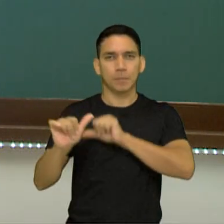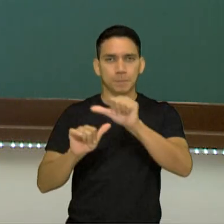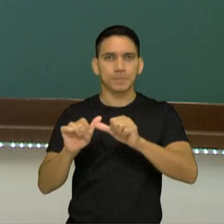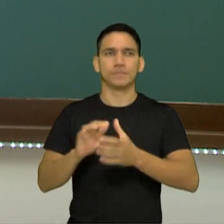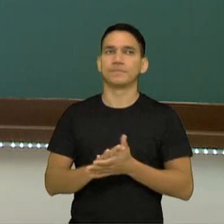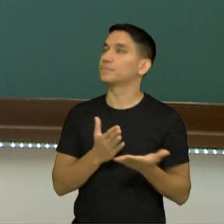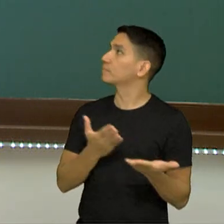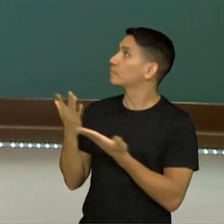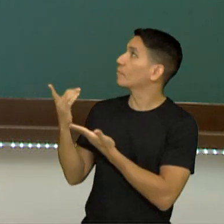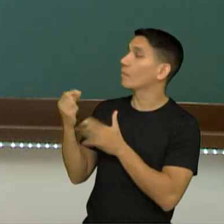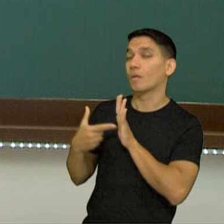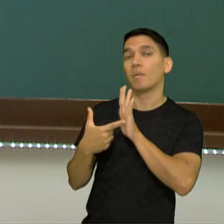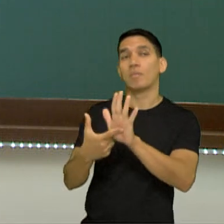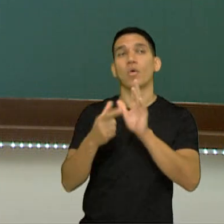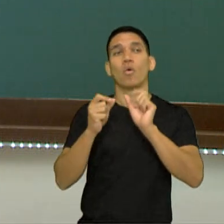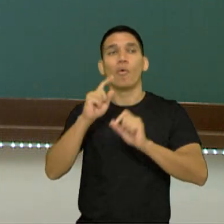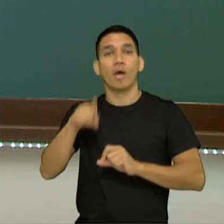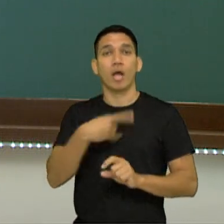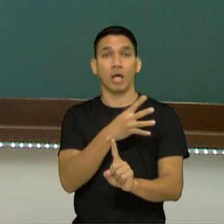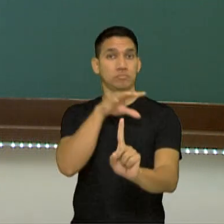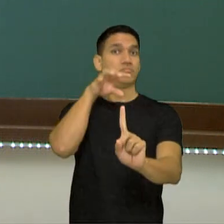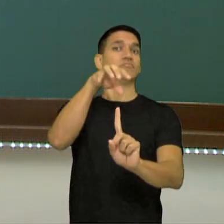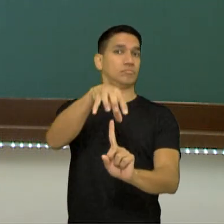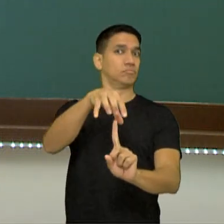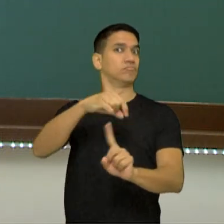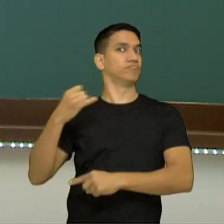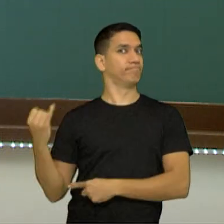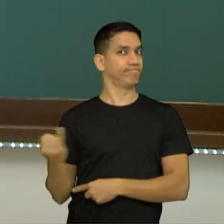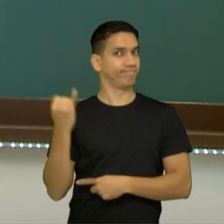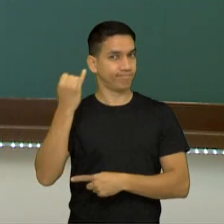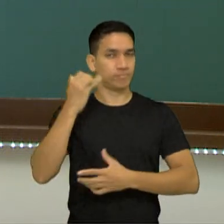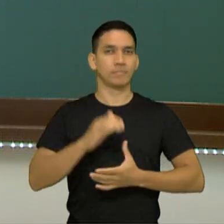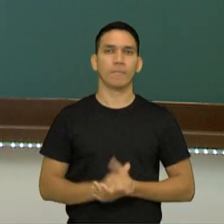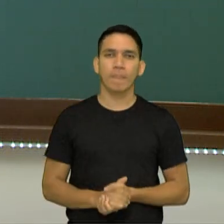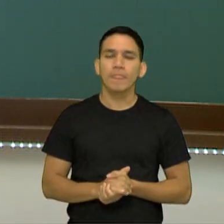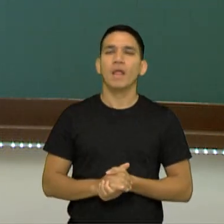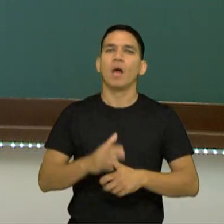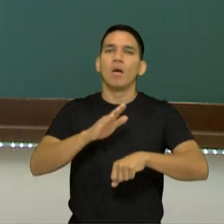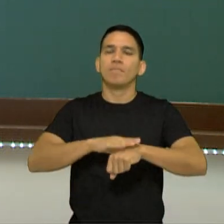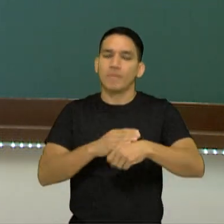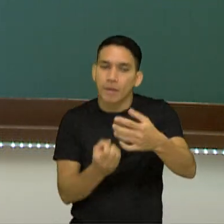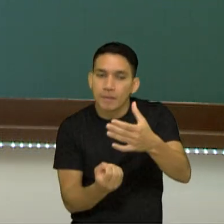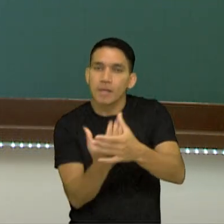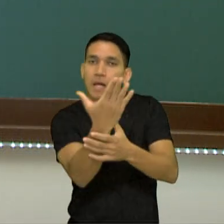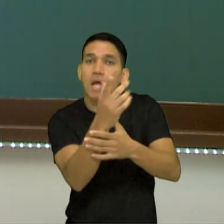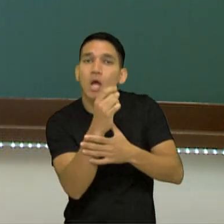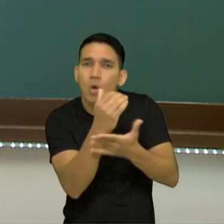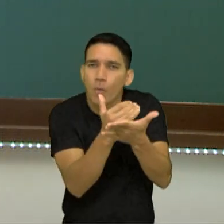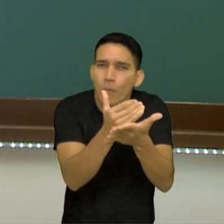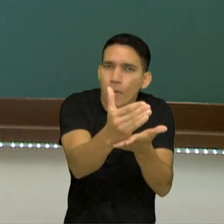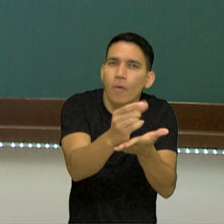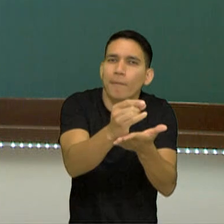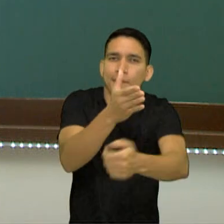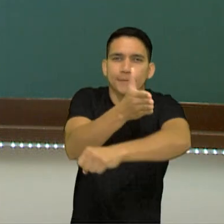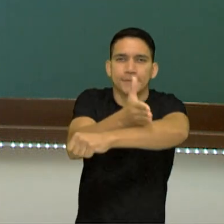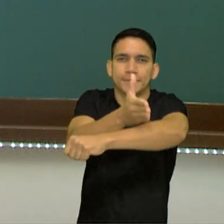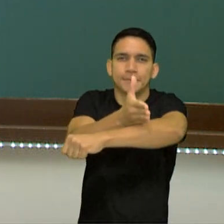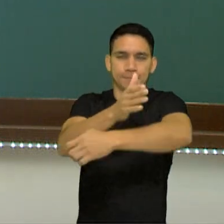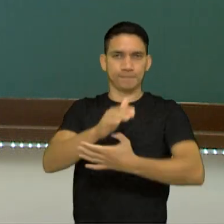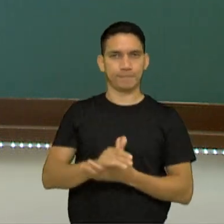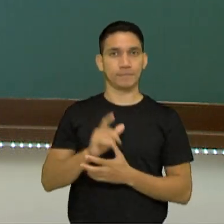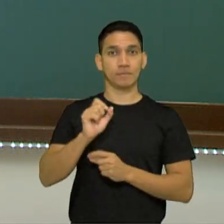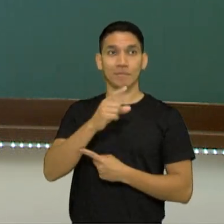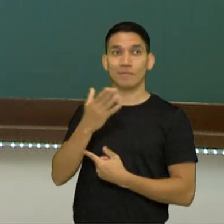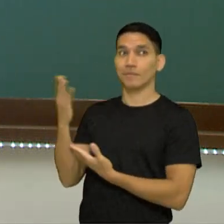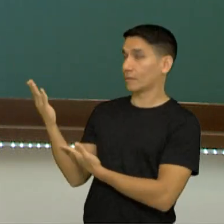Então, aqui a gente tem um rei muito importante na formação ali do início da Idade Média, que